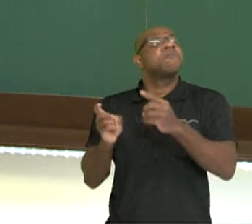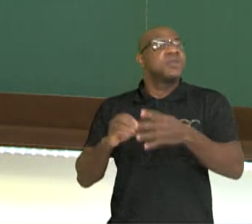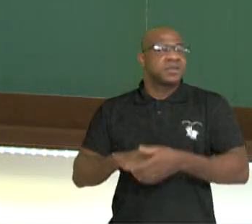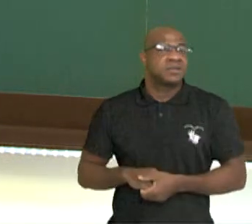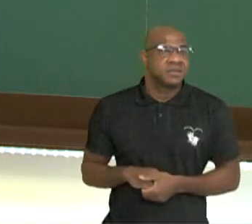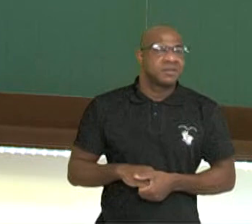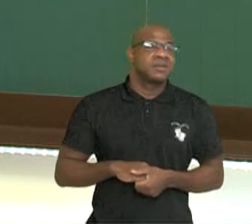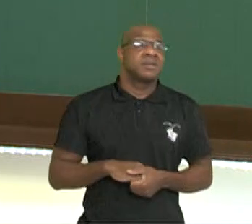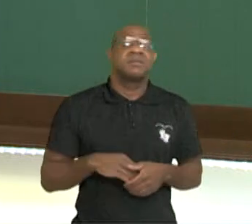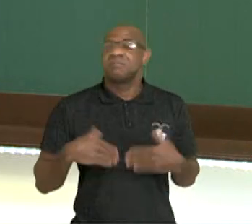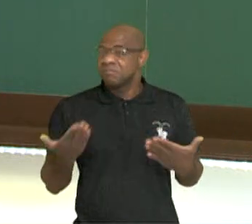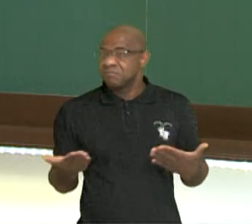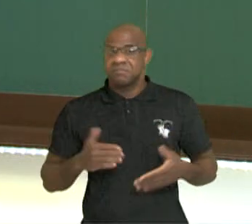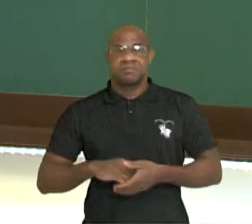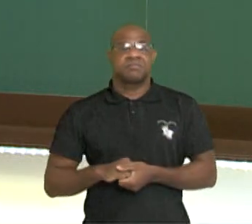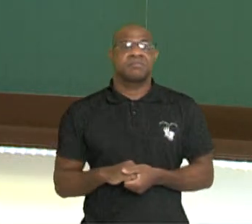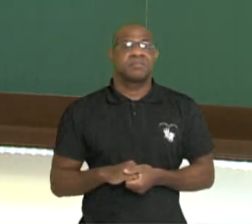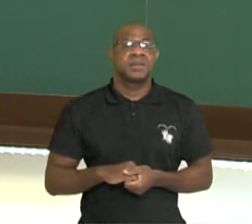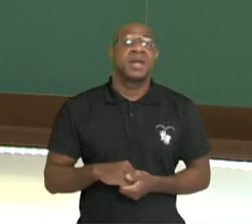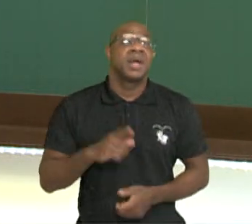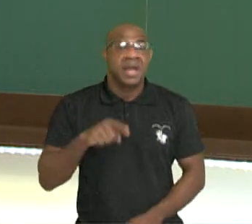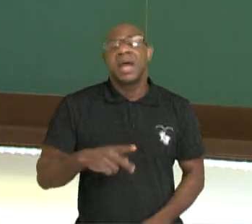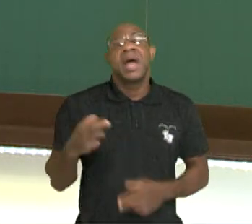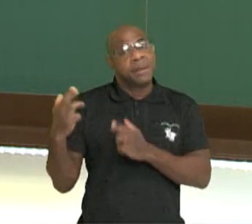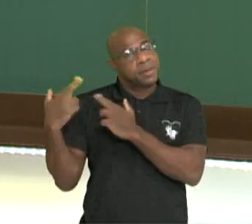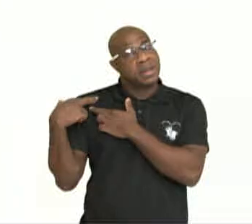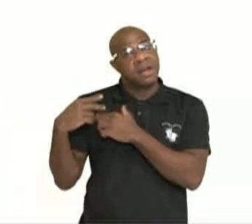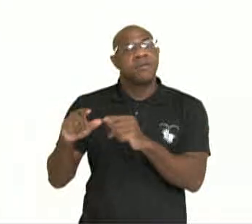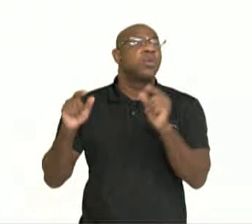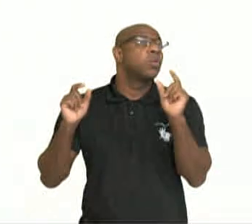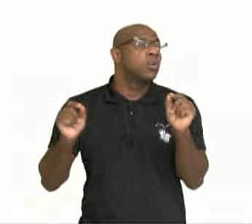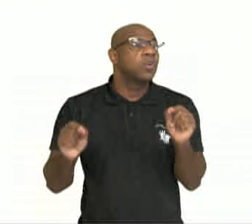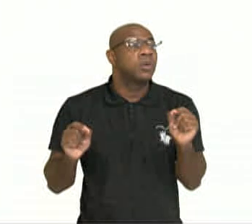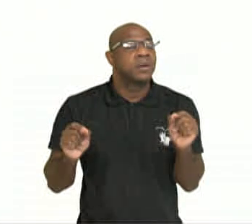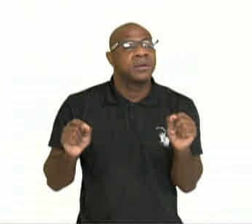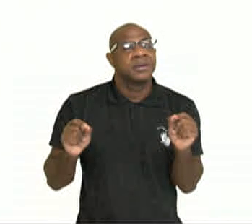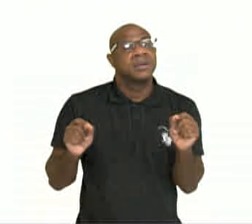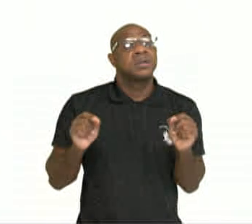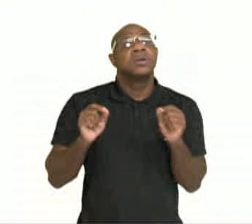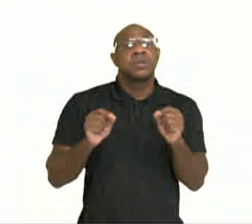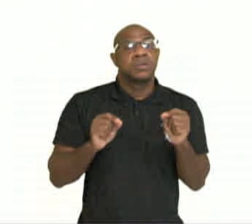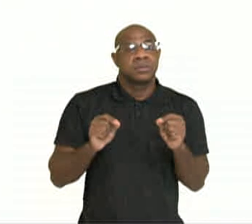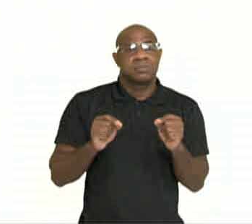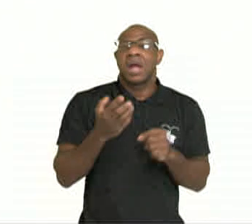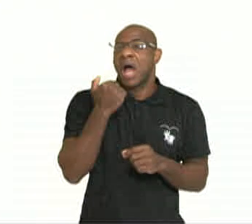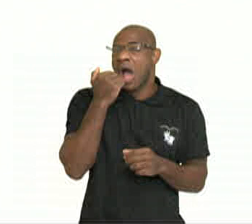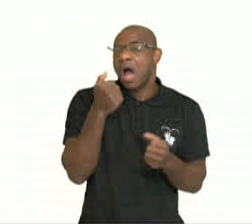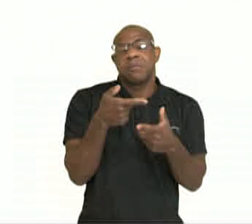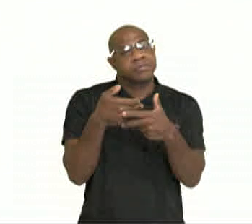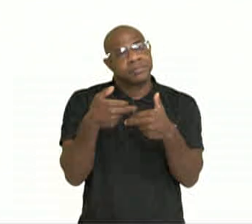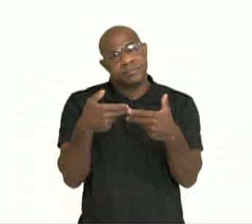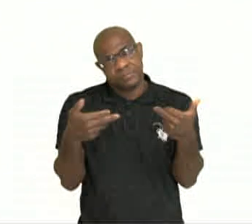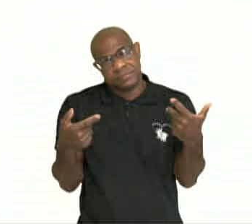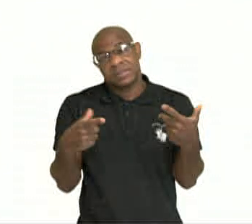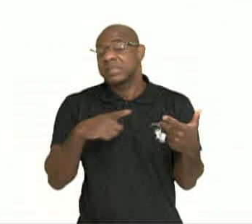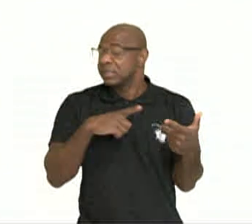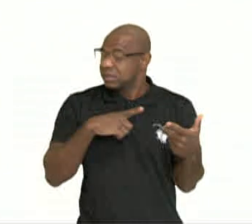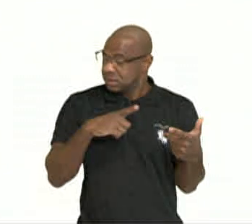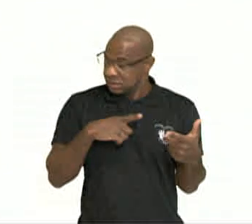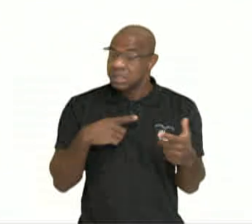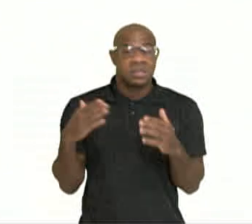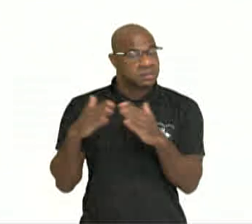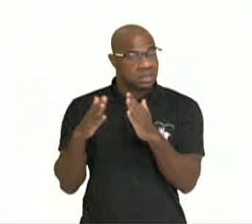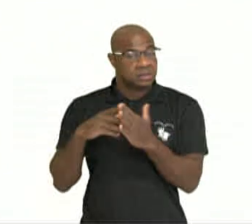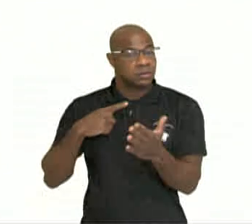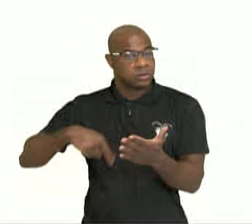próximo. Então, os pequenos produtores são responsáveis por boa parte dos alimentos que estão nas nossas mesas. Olha